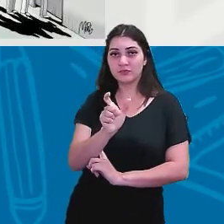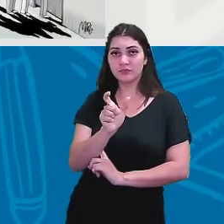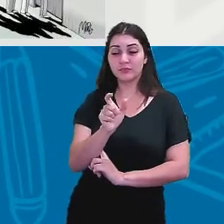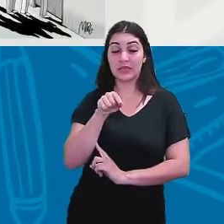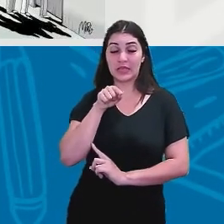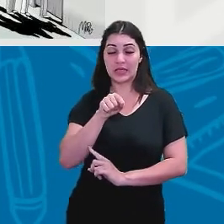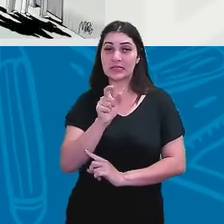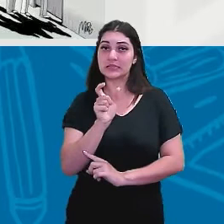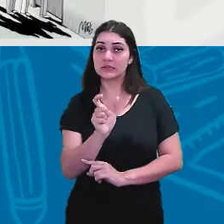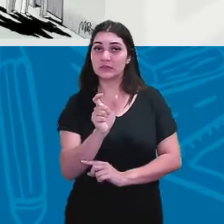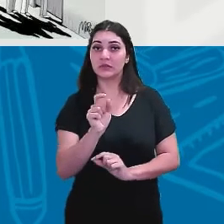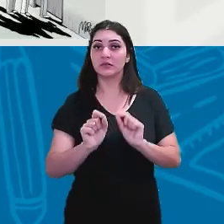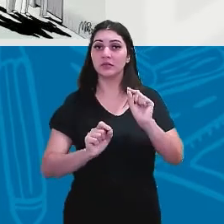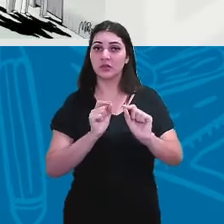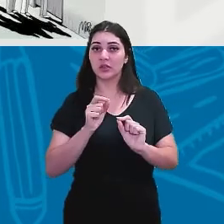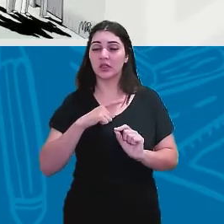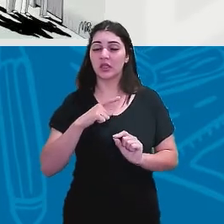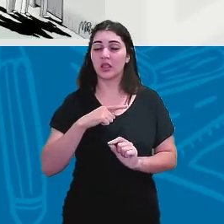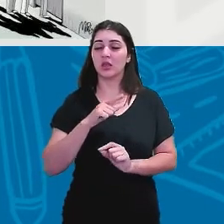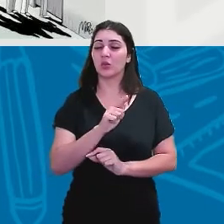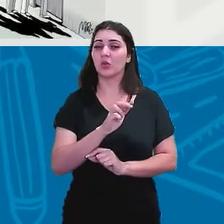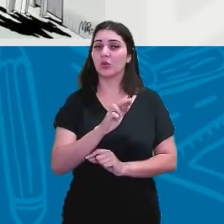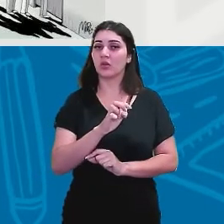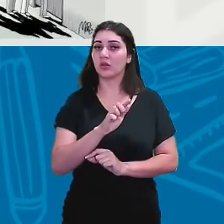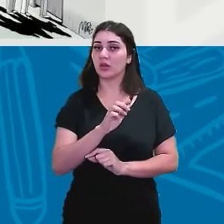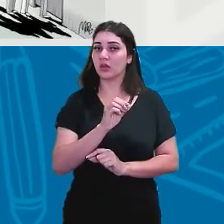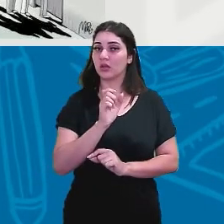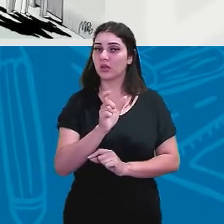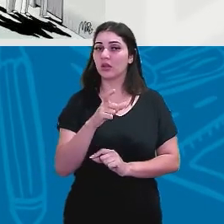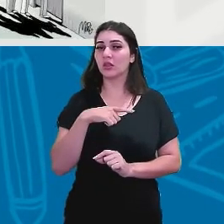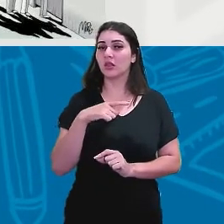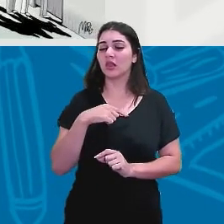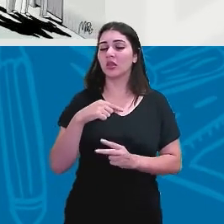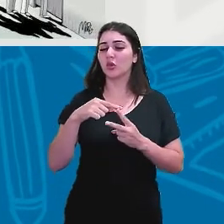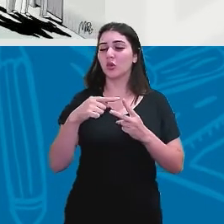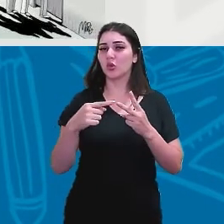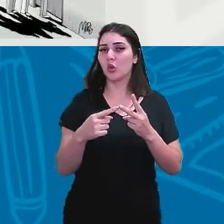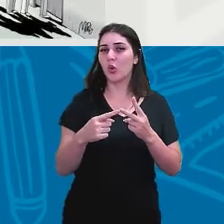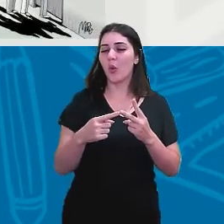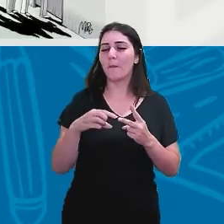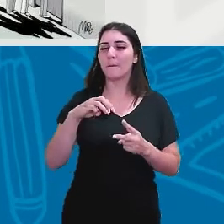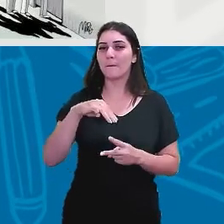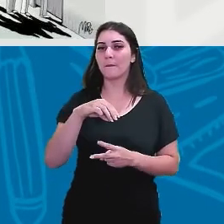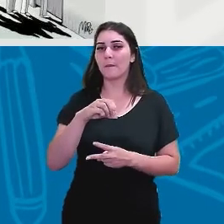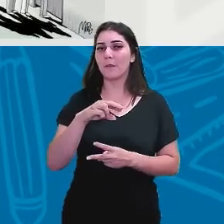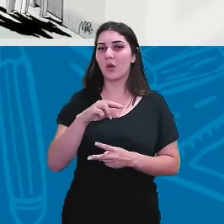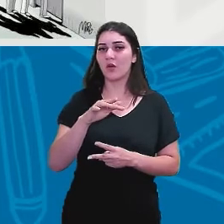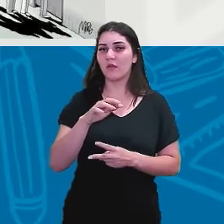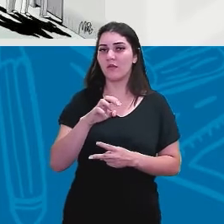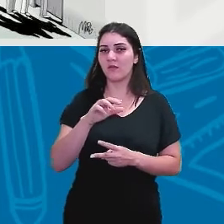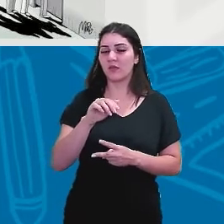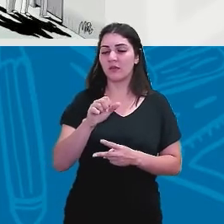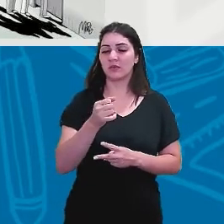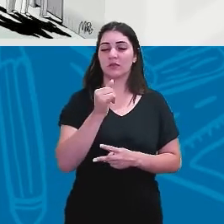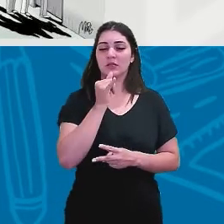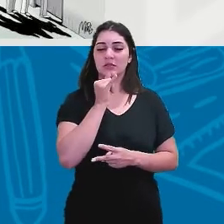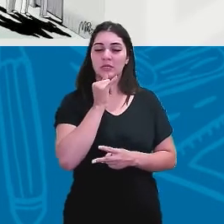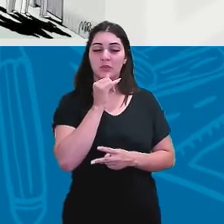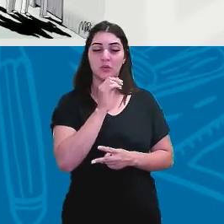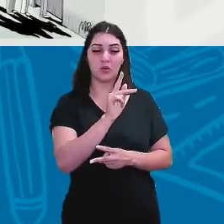essa palavra homônima, ela vem do grego, né? E possui dois morfemas, ou seja, homos, que